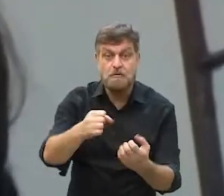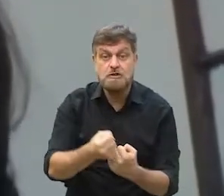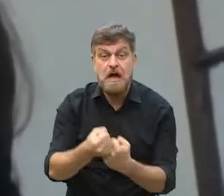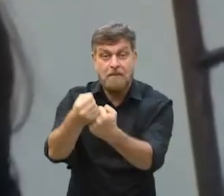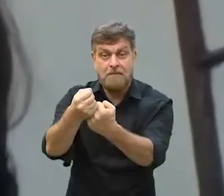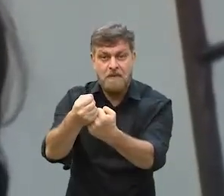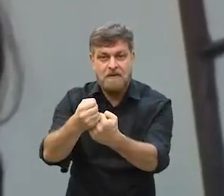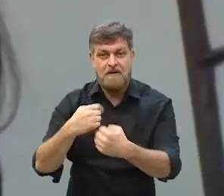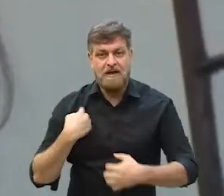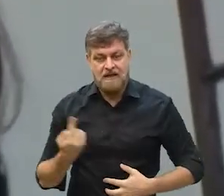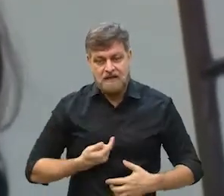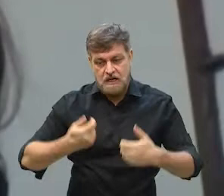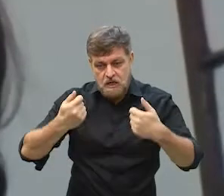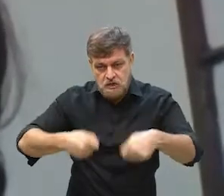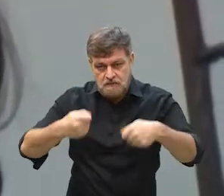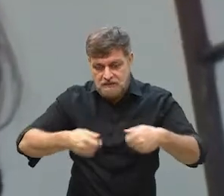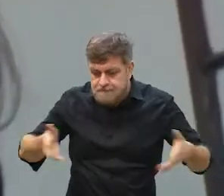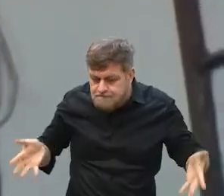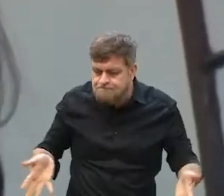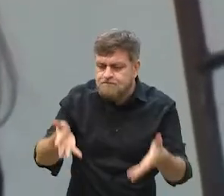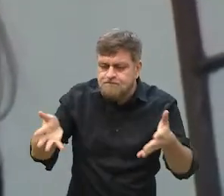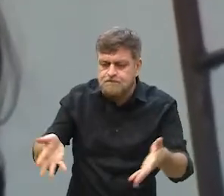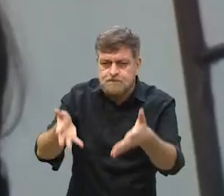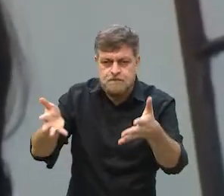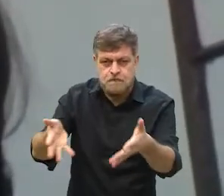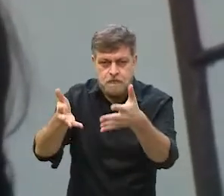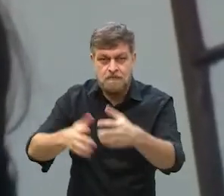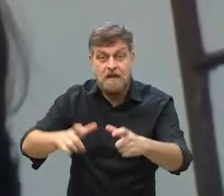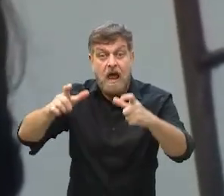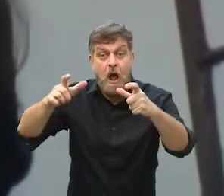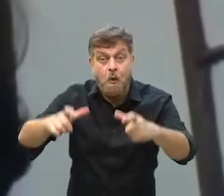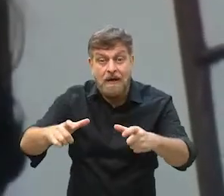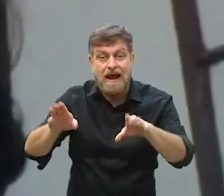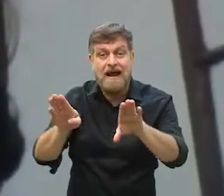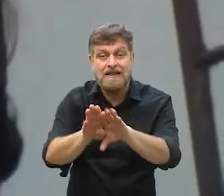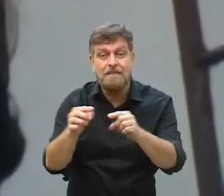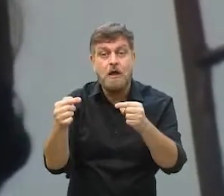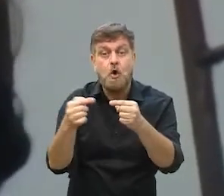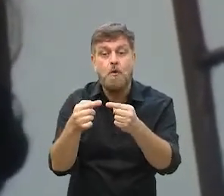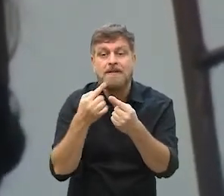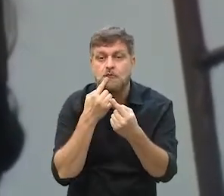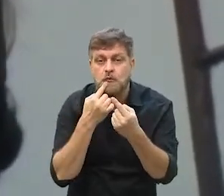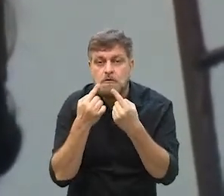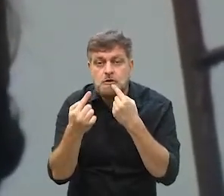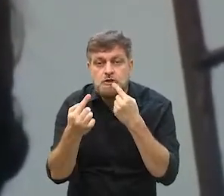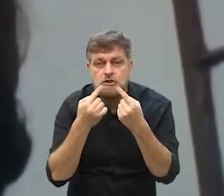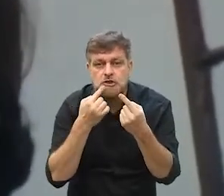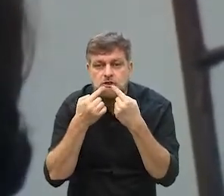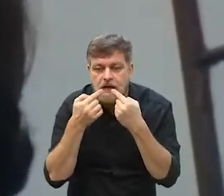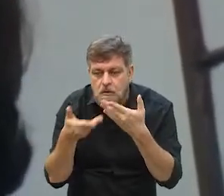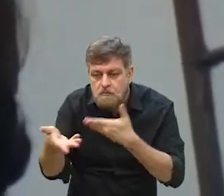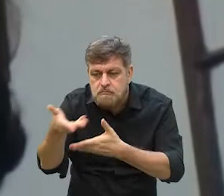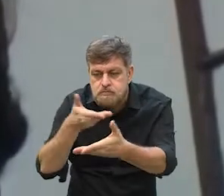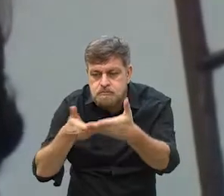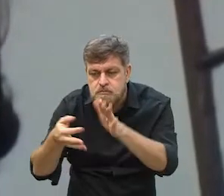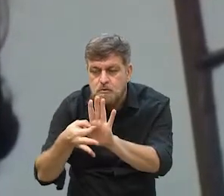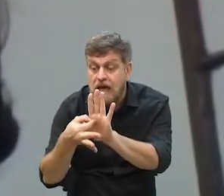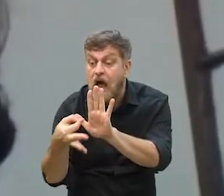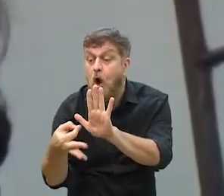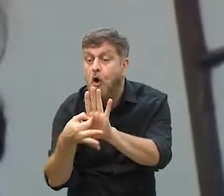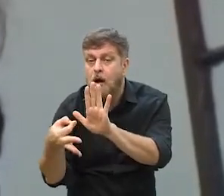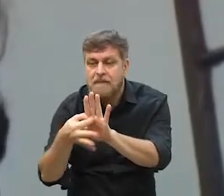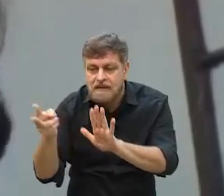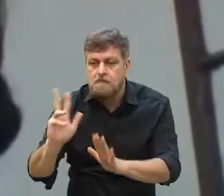que nós precisamos mobilizar como espaços também de diálogos e de escutatórias, né?